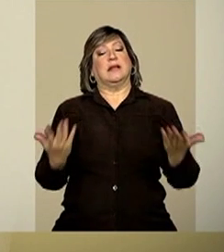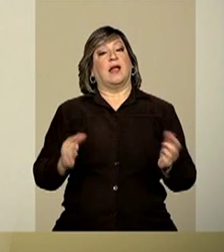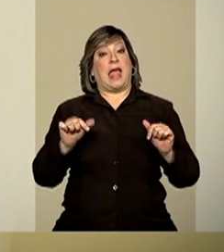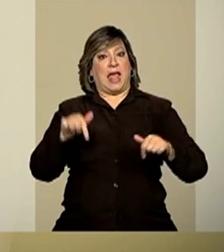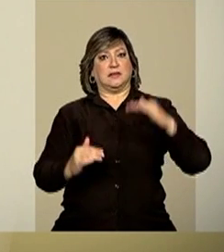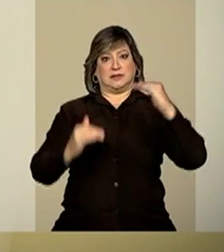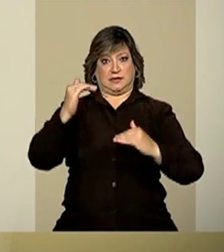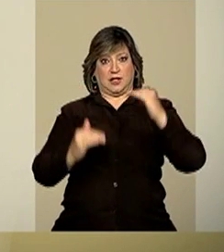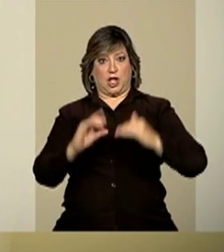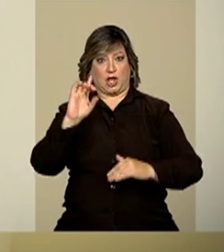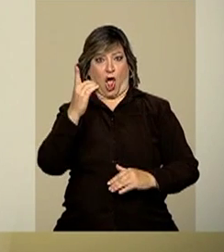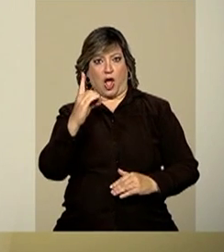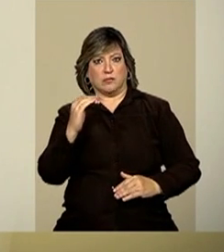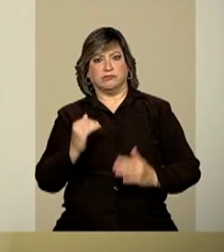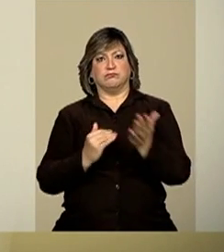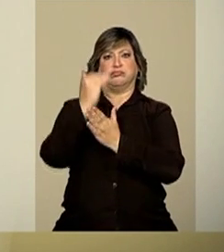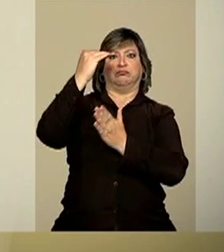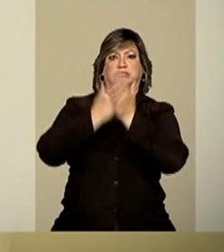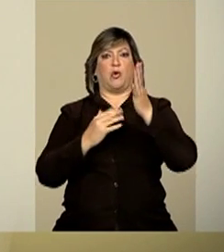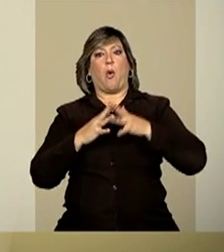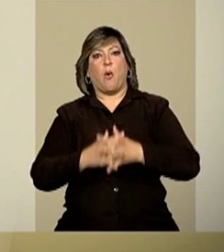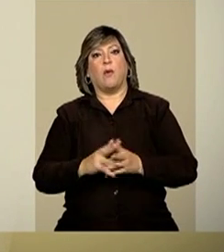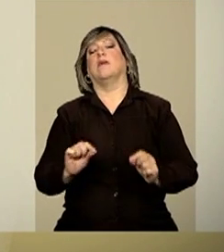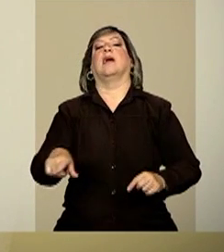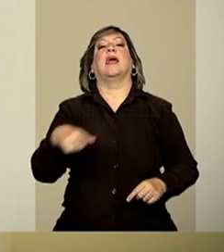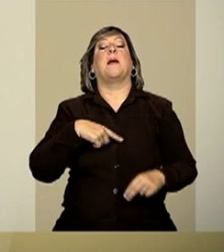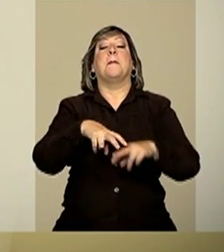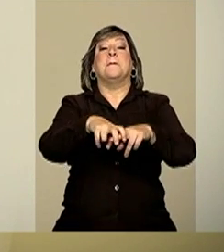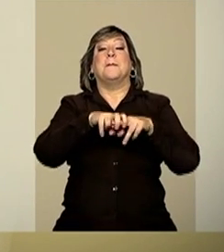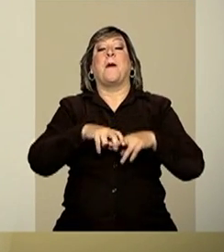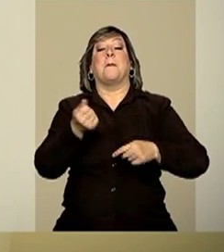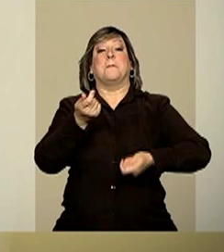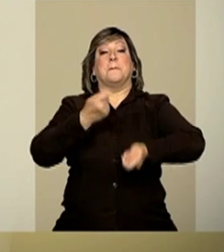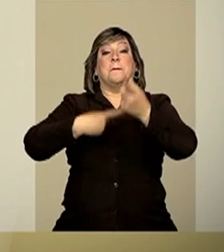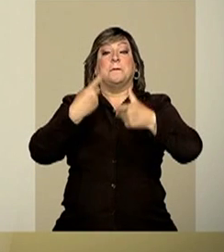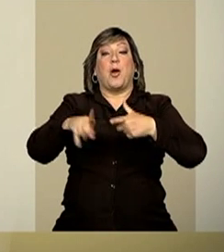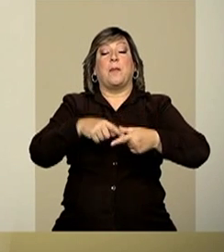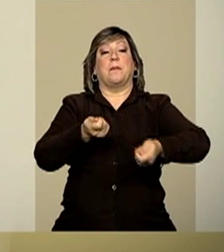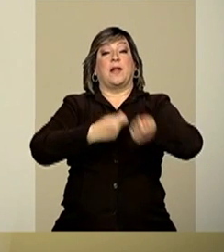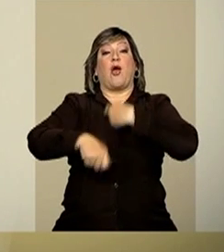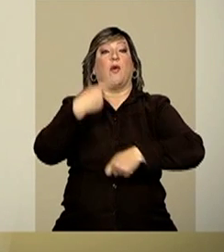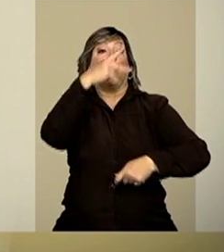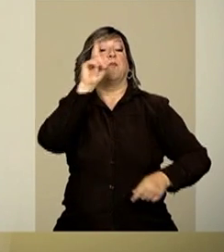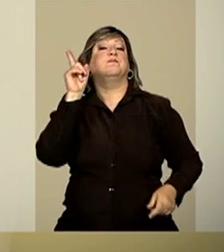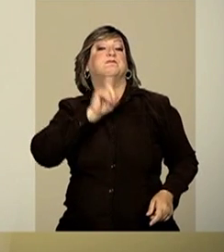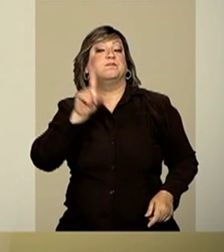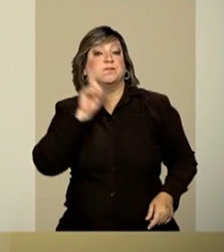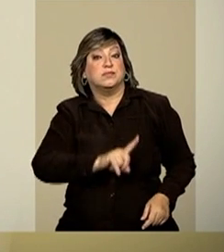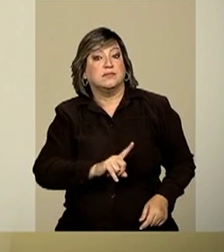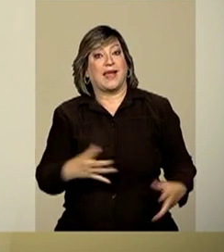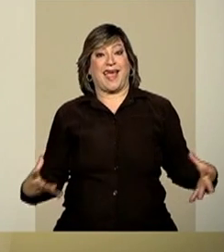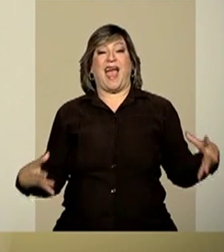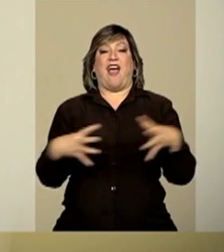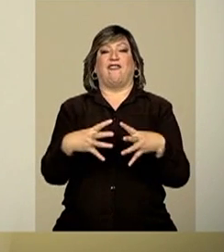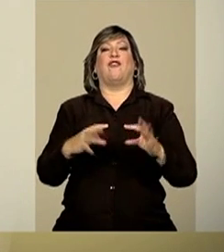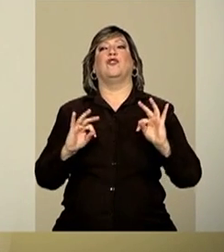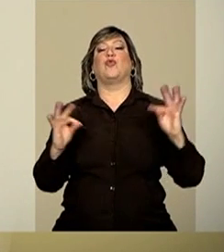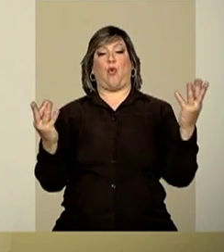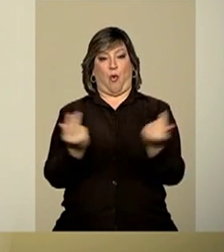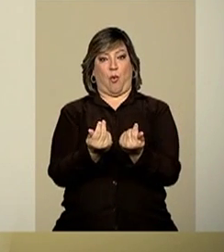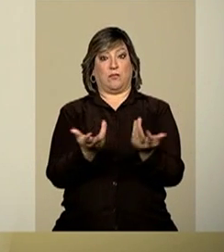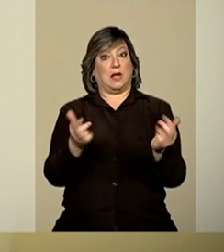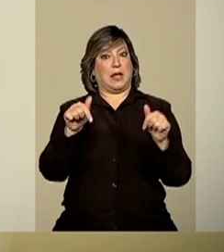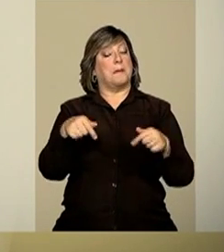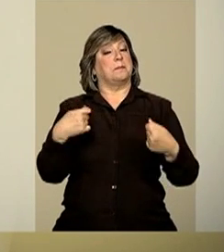são decorrentes de alterações da política monetária americana e afetam a todos. A situação ainda